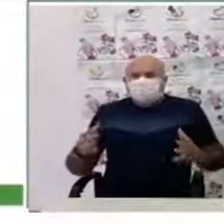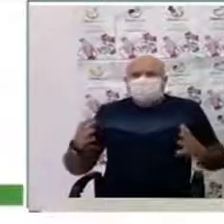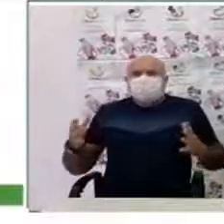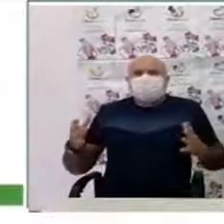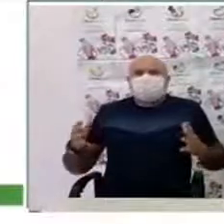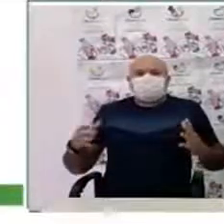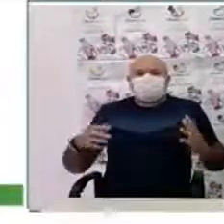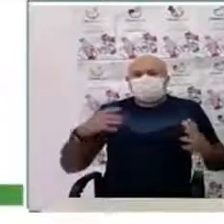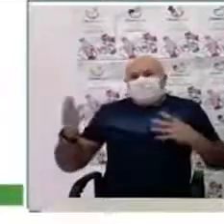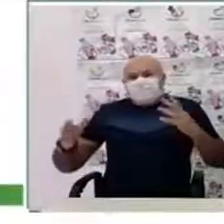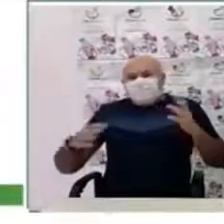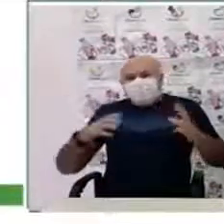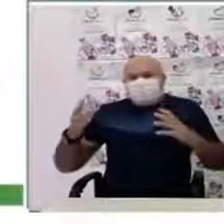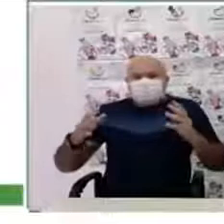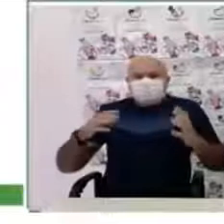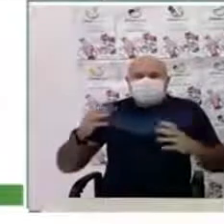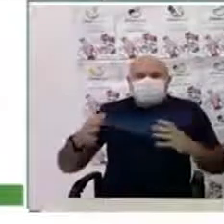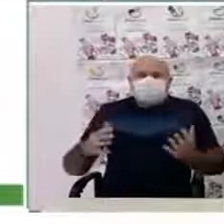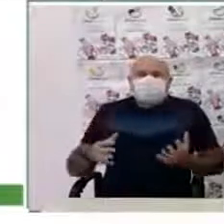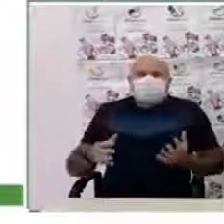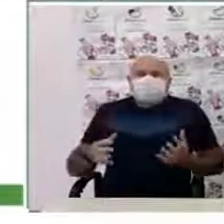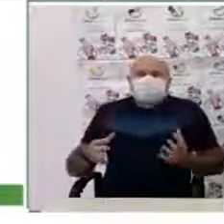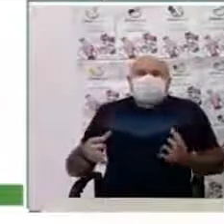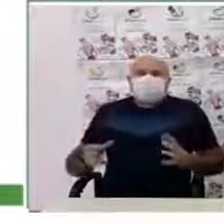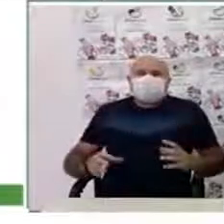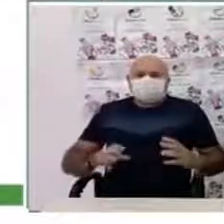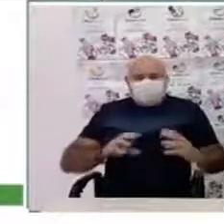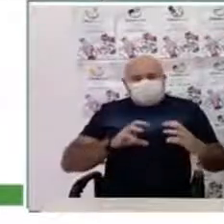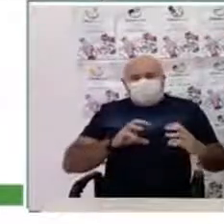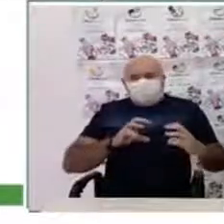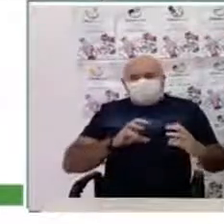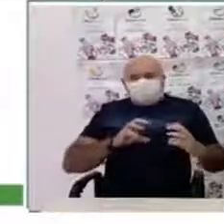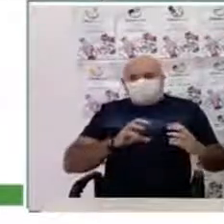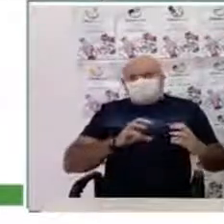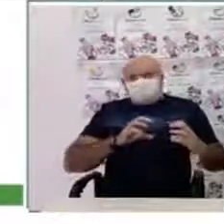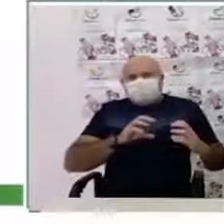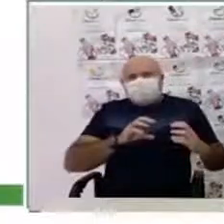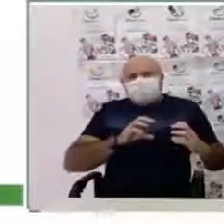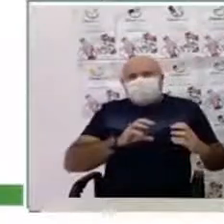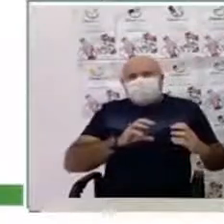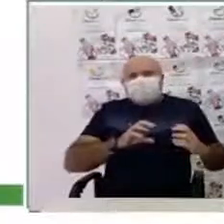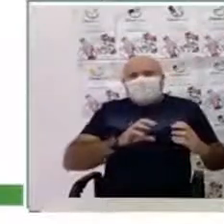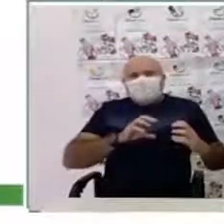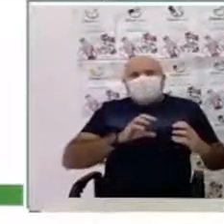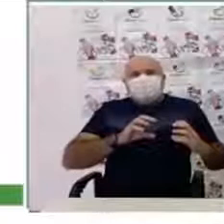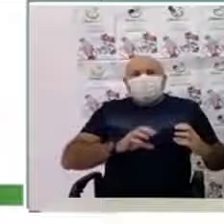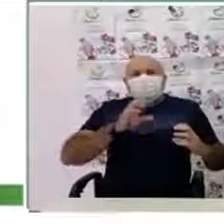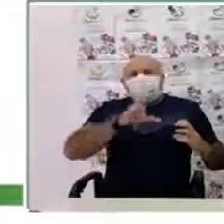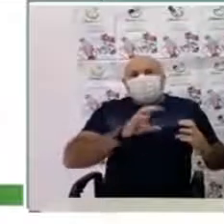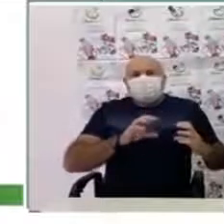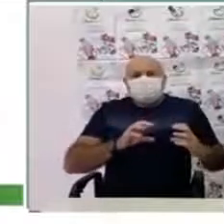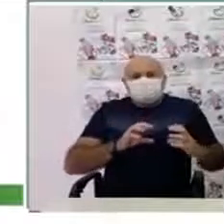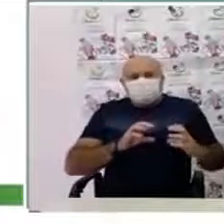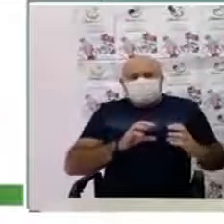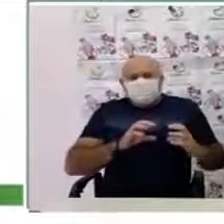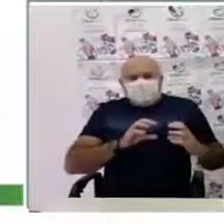muitas vezes até algumas pessoas até têm em casa ainda, né? Aquele tubo que tem atrás, aquele tubo de imagem, nada mais é do que a